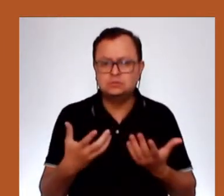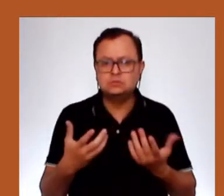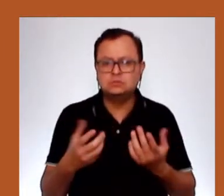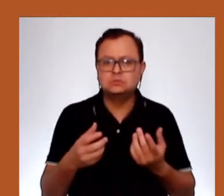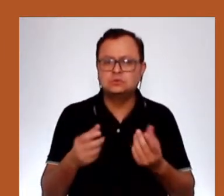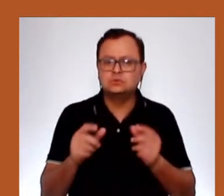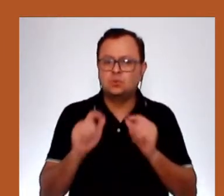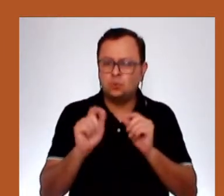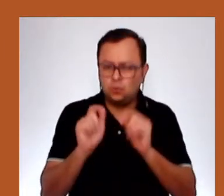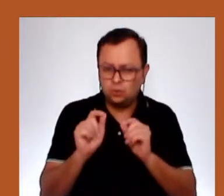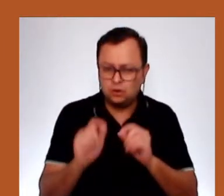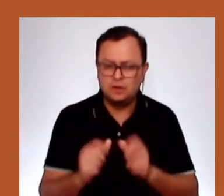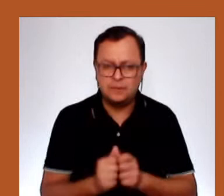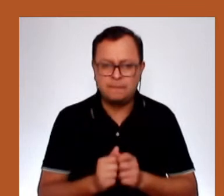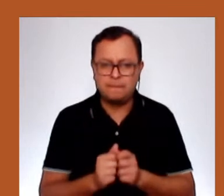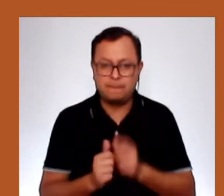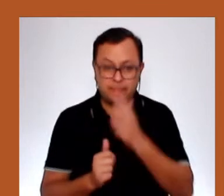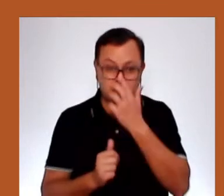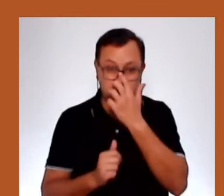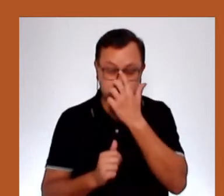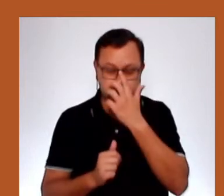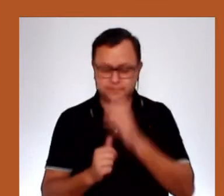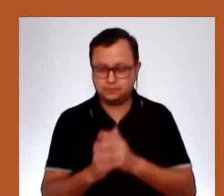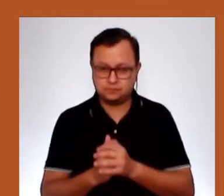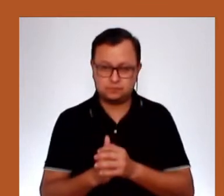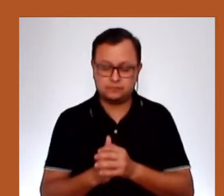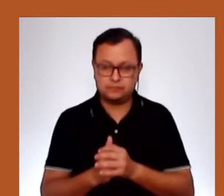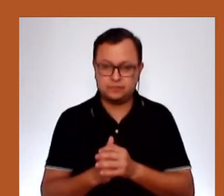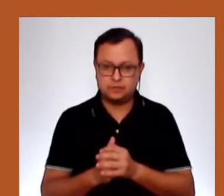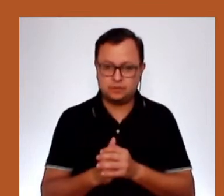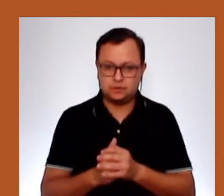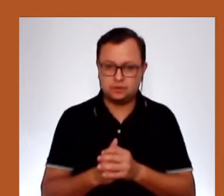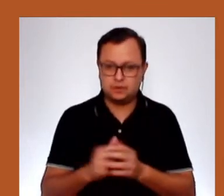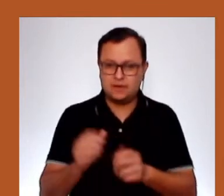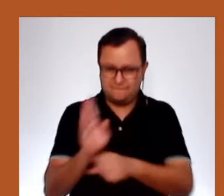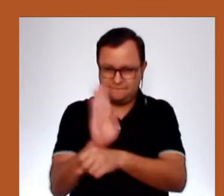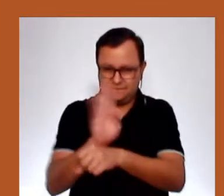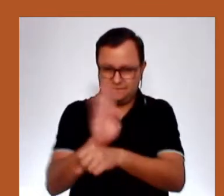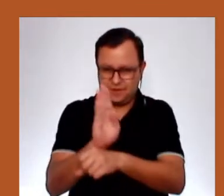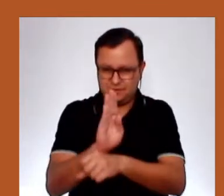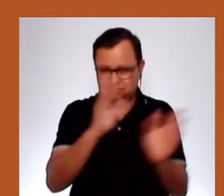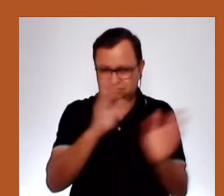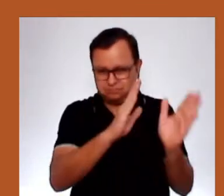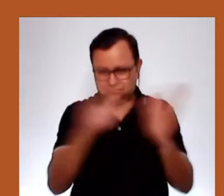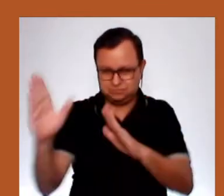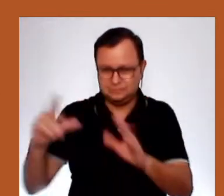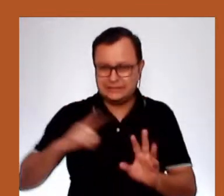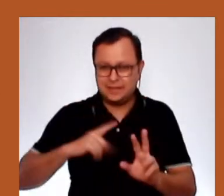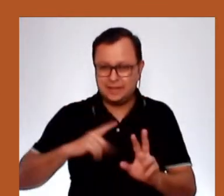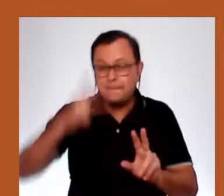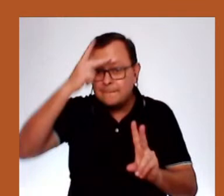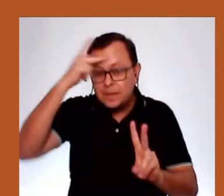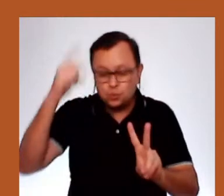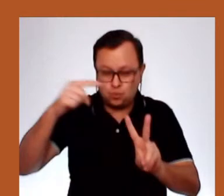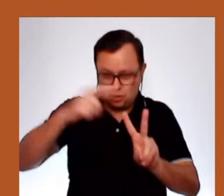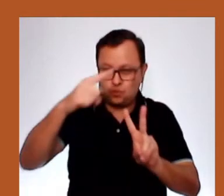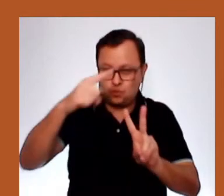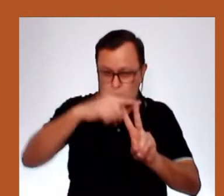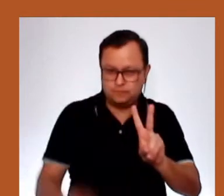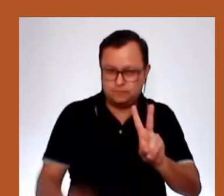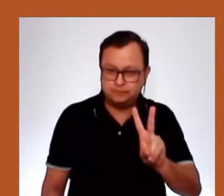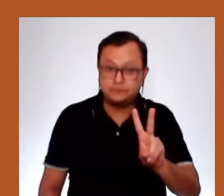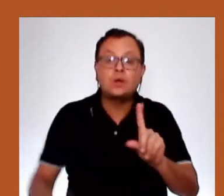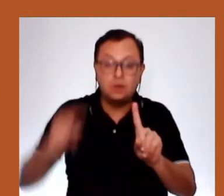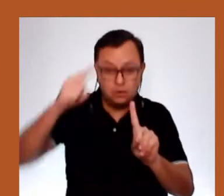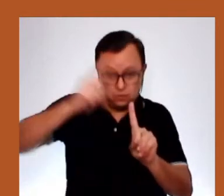isso possível. Um dos personagens do filme, dois personagens que aparecem no filme, né? Um